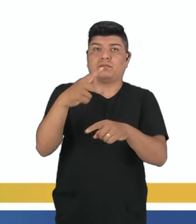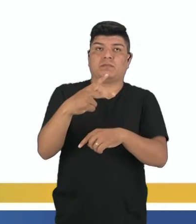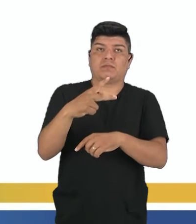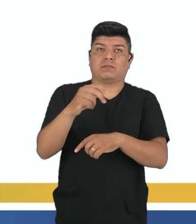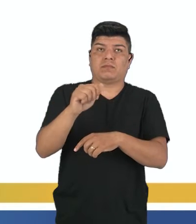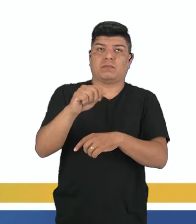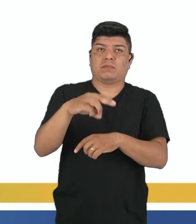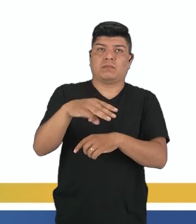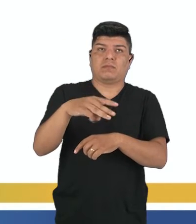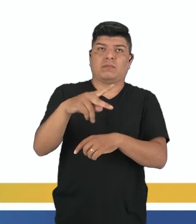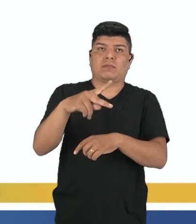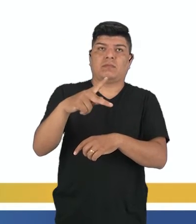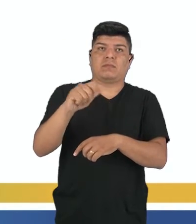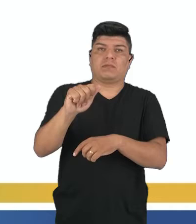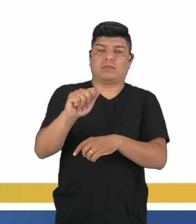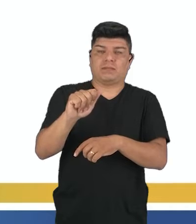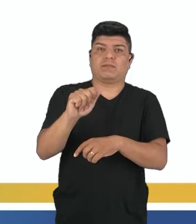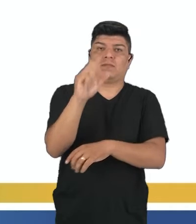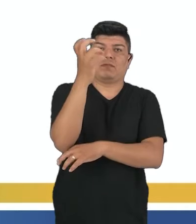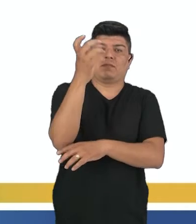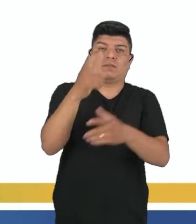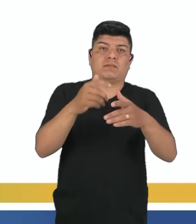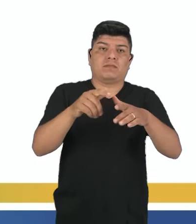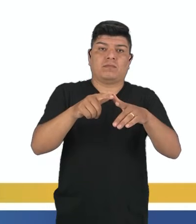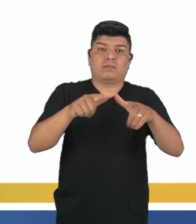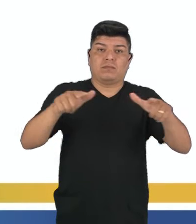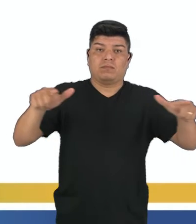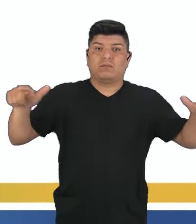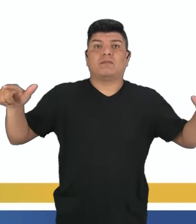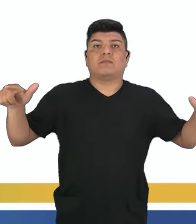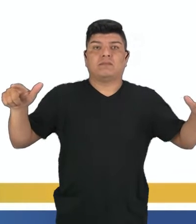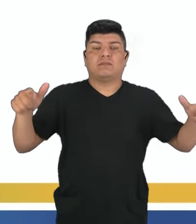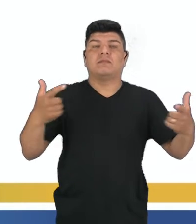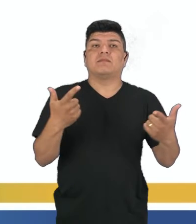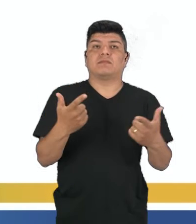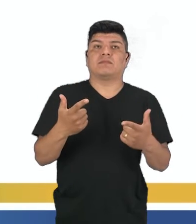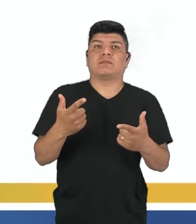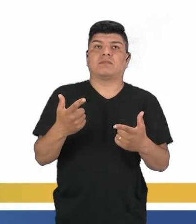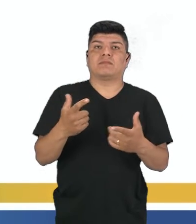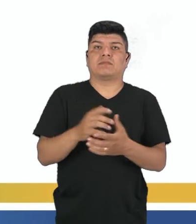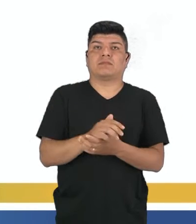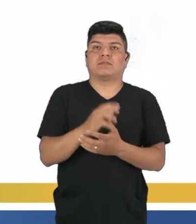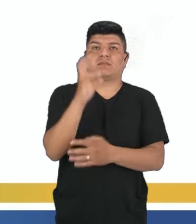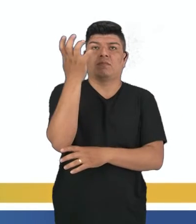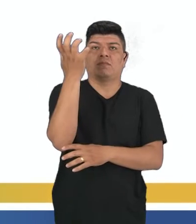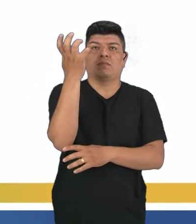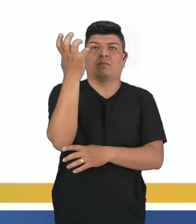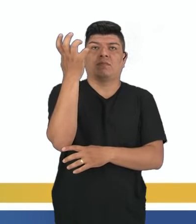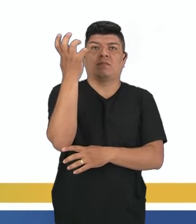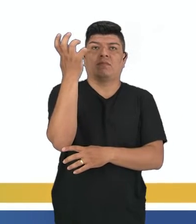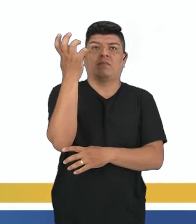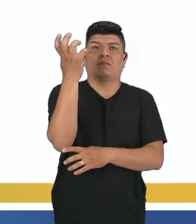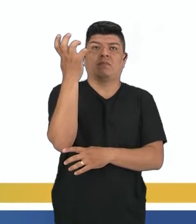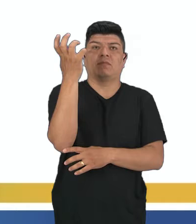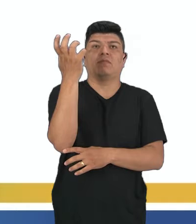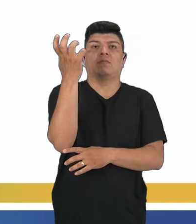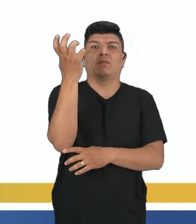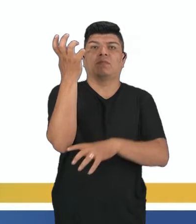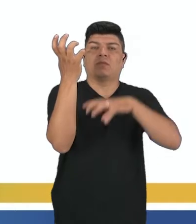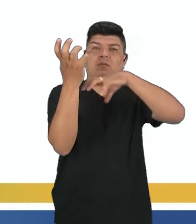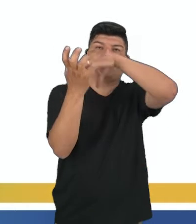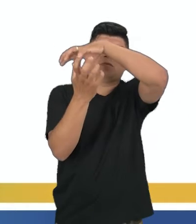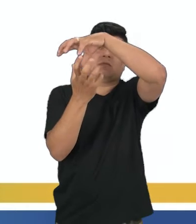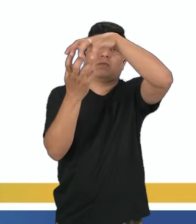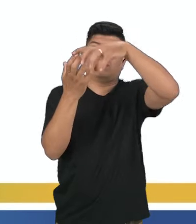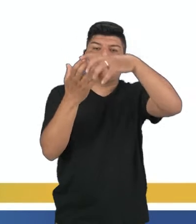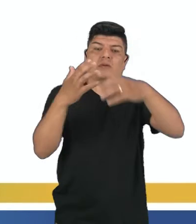mais abertas, com árvores que são herbáceas, né? São com copas, árvores encopadas e